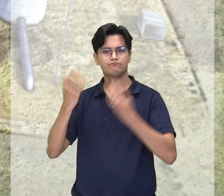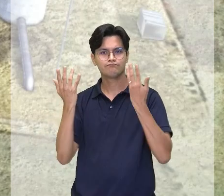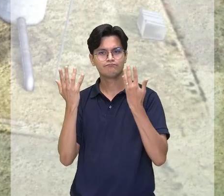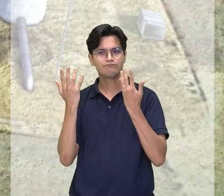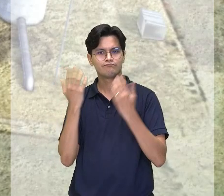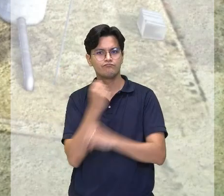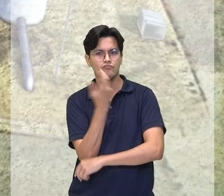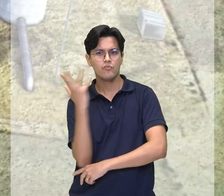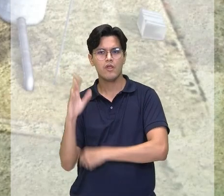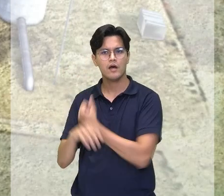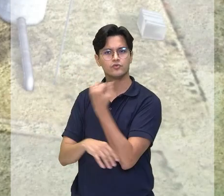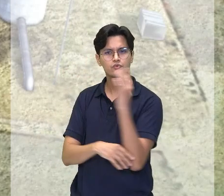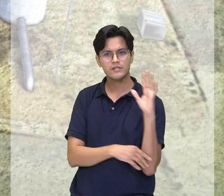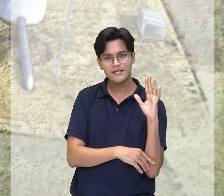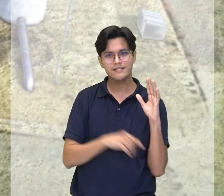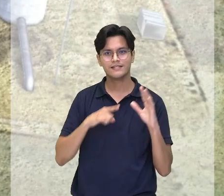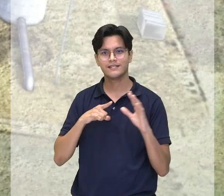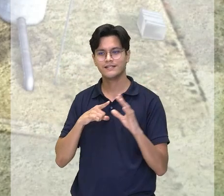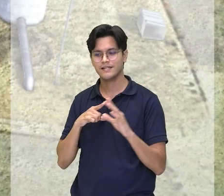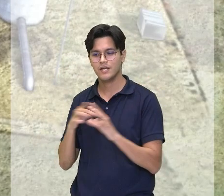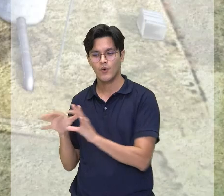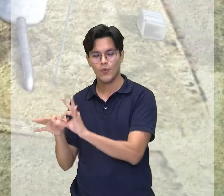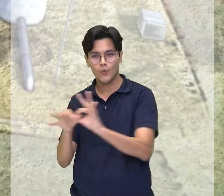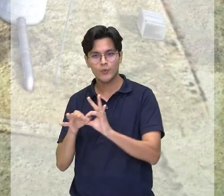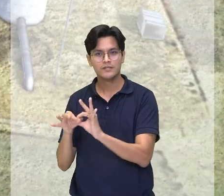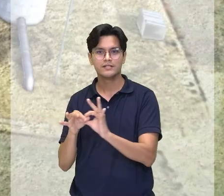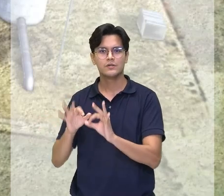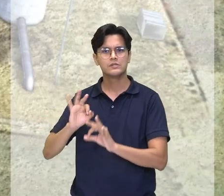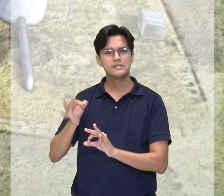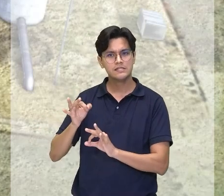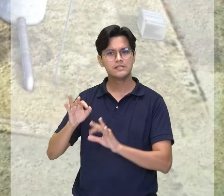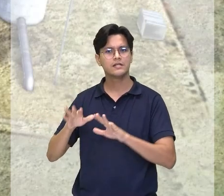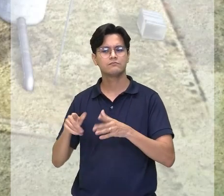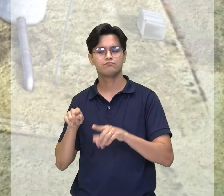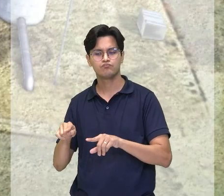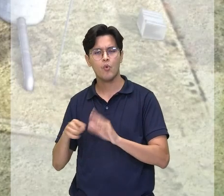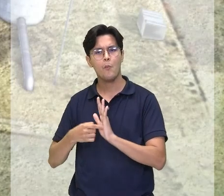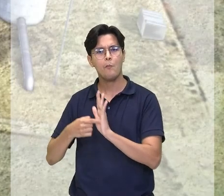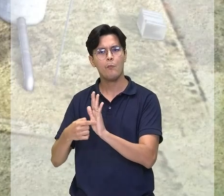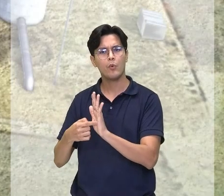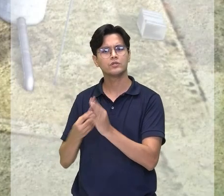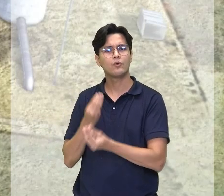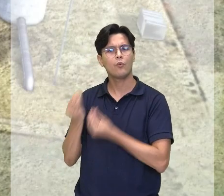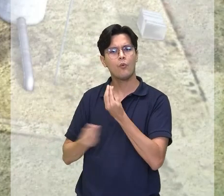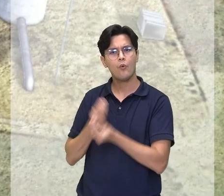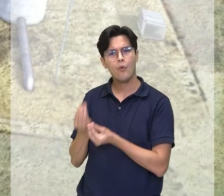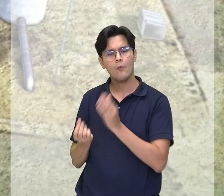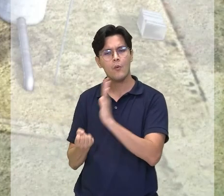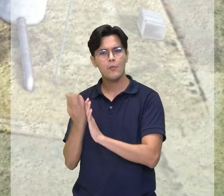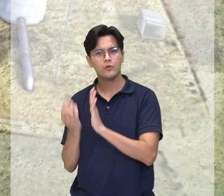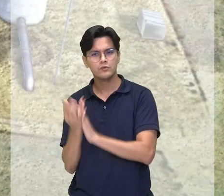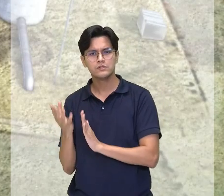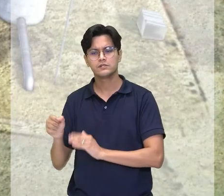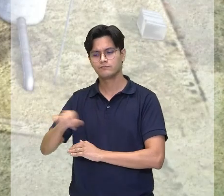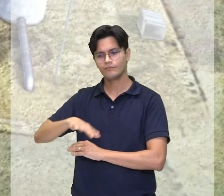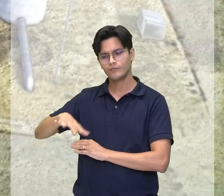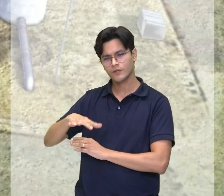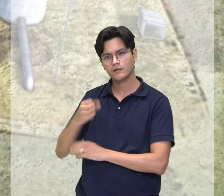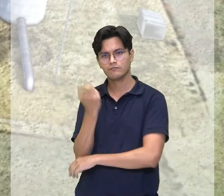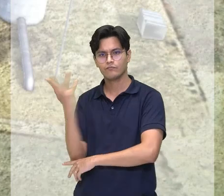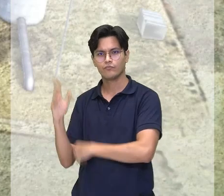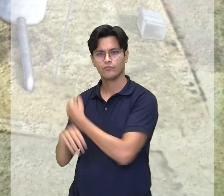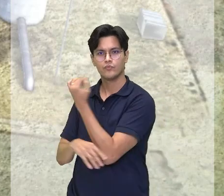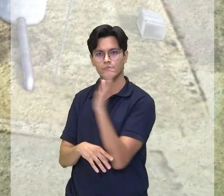que faz ali como ele foi produzido dentro da natureza. Nós temos a parte física,